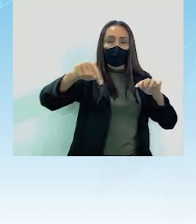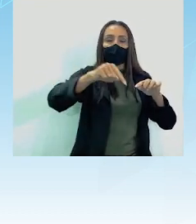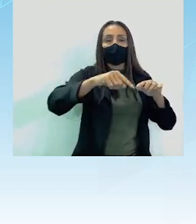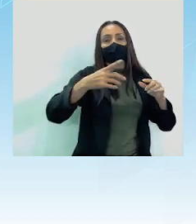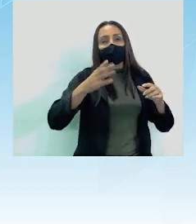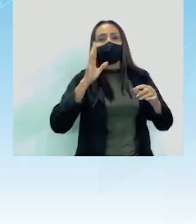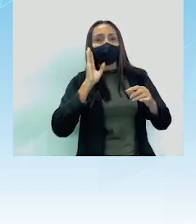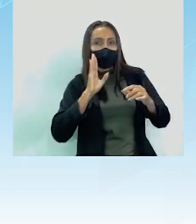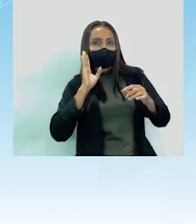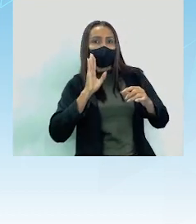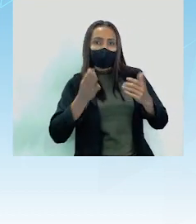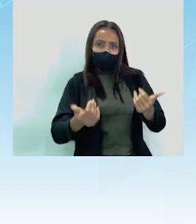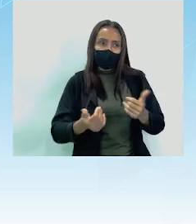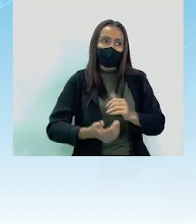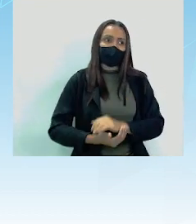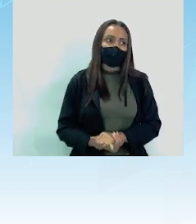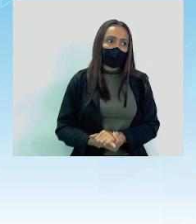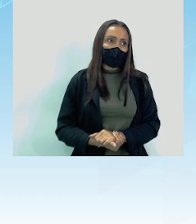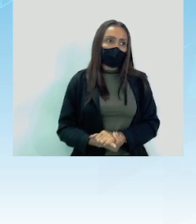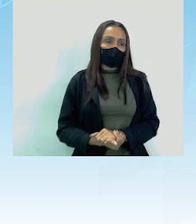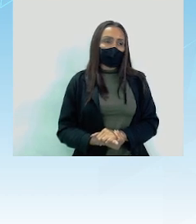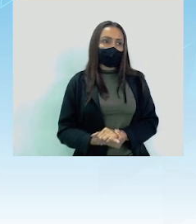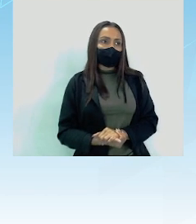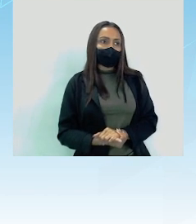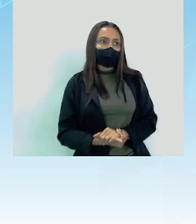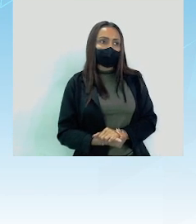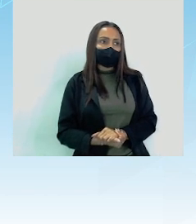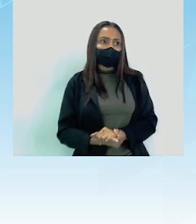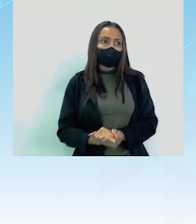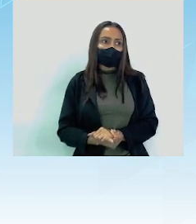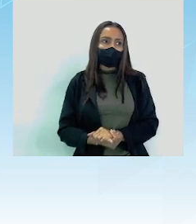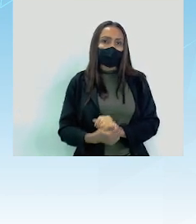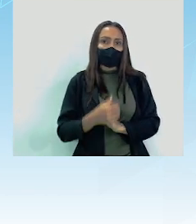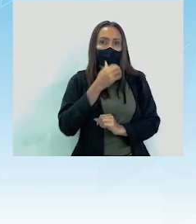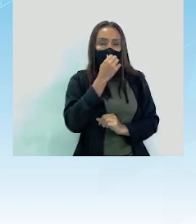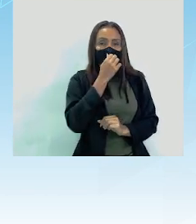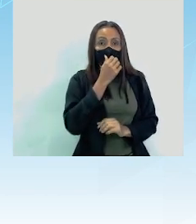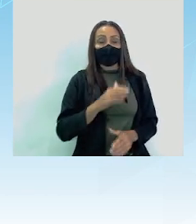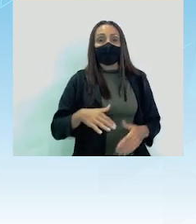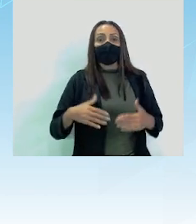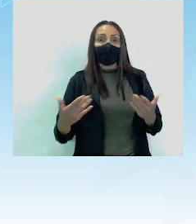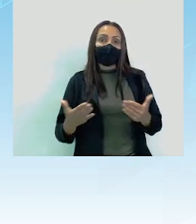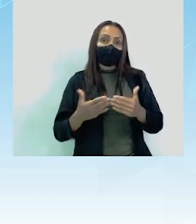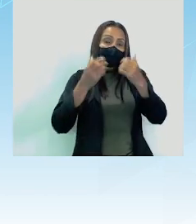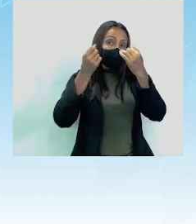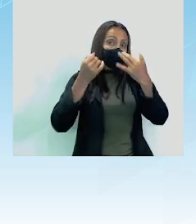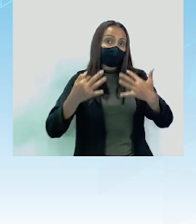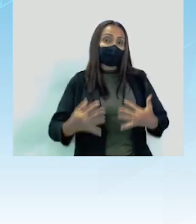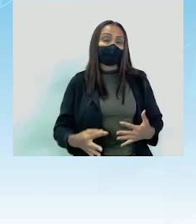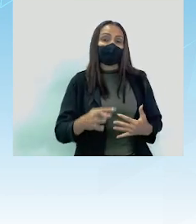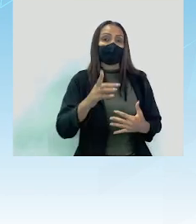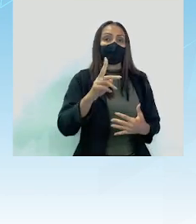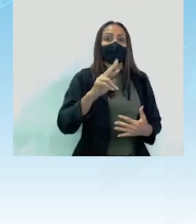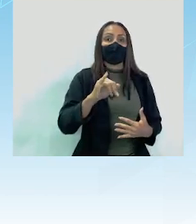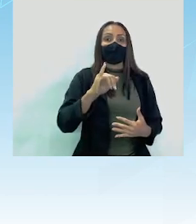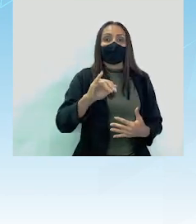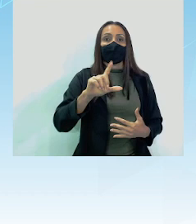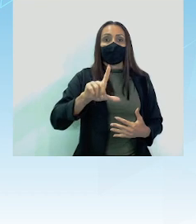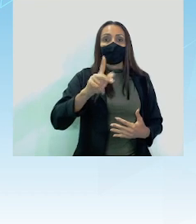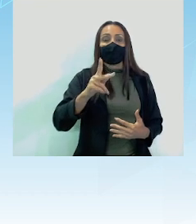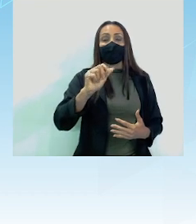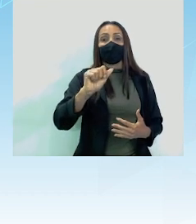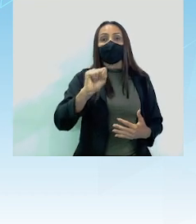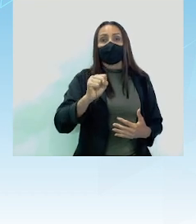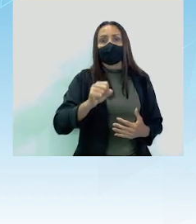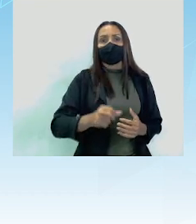bem legal e vale a pena muito a prática. Tá? E aí a gente passa agora para as trilhas, né? A gente falou o trekking e vai